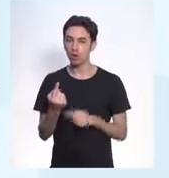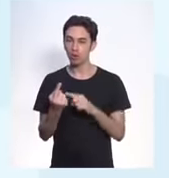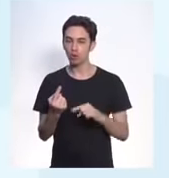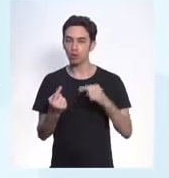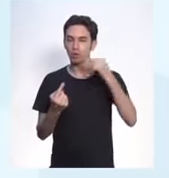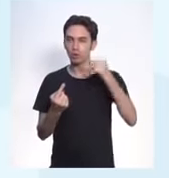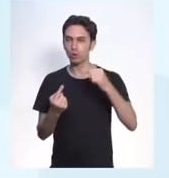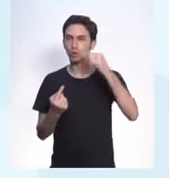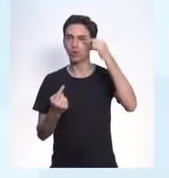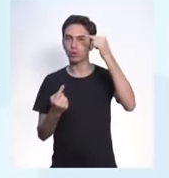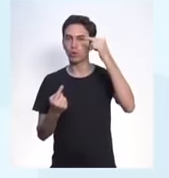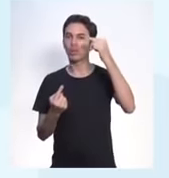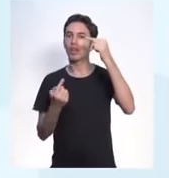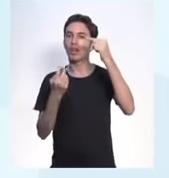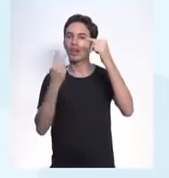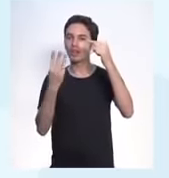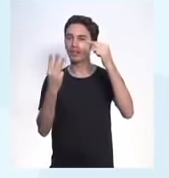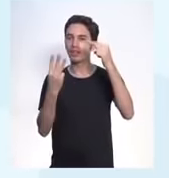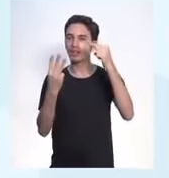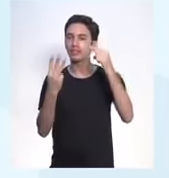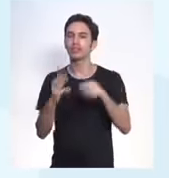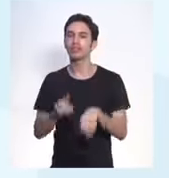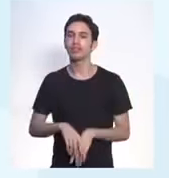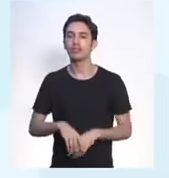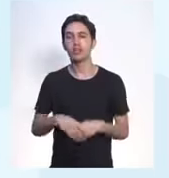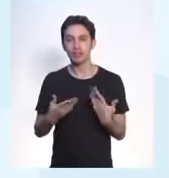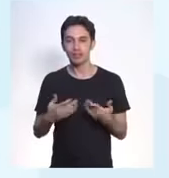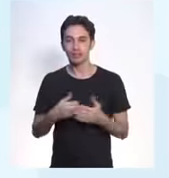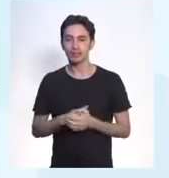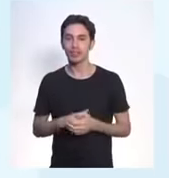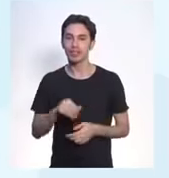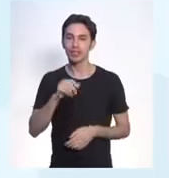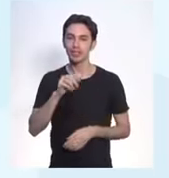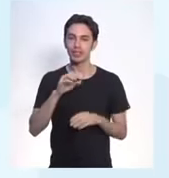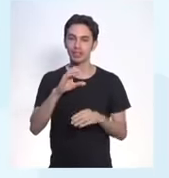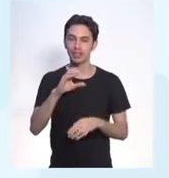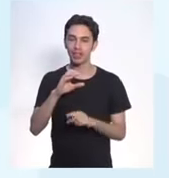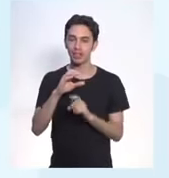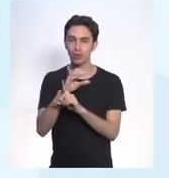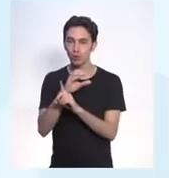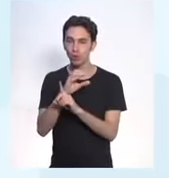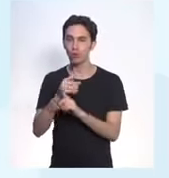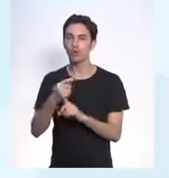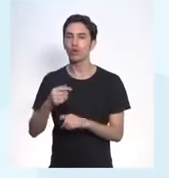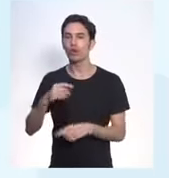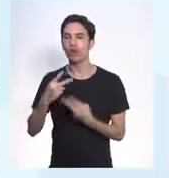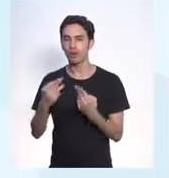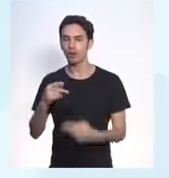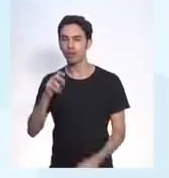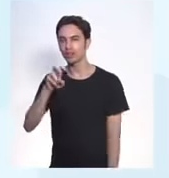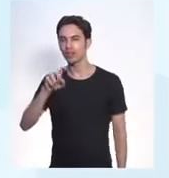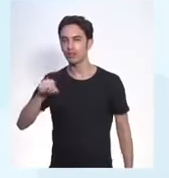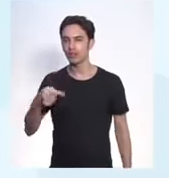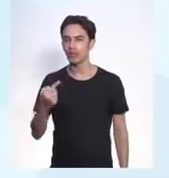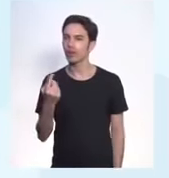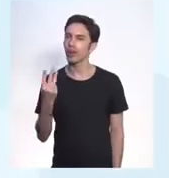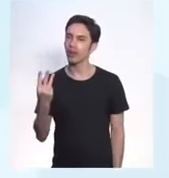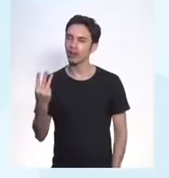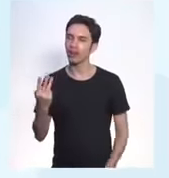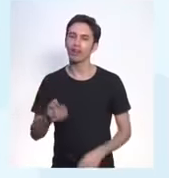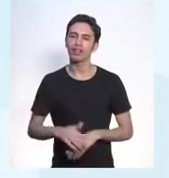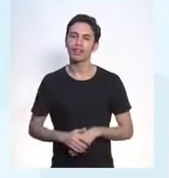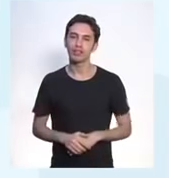aqui pro Y virou meu três Então qual que é meu par ordenado o final aqui é